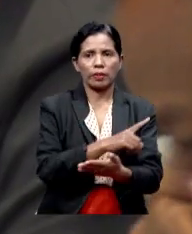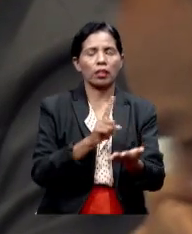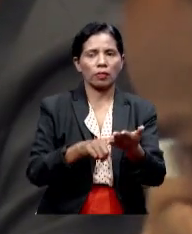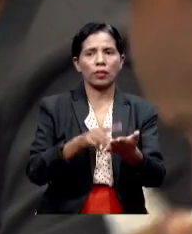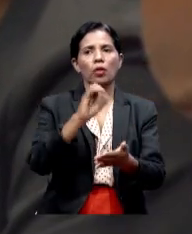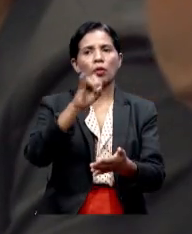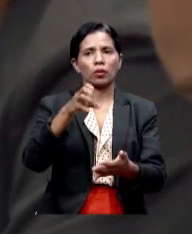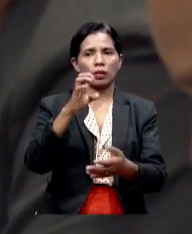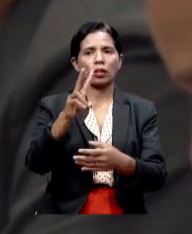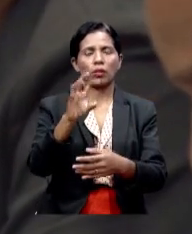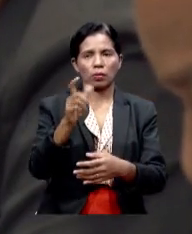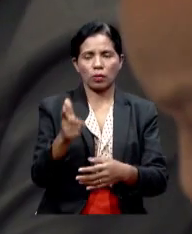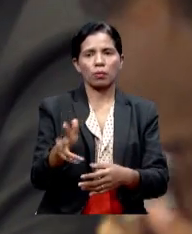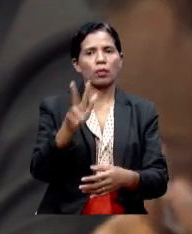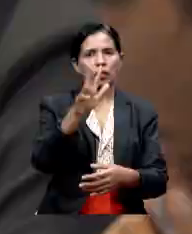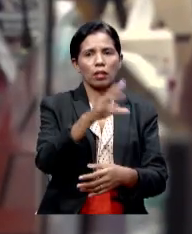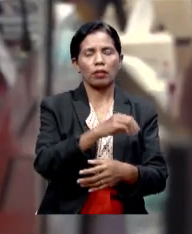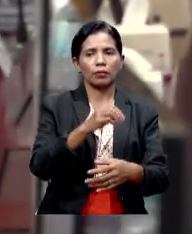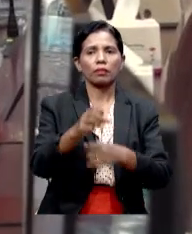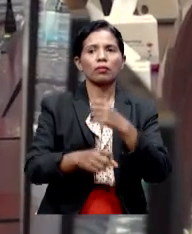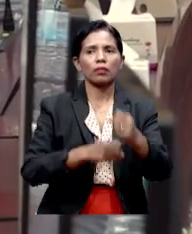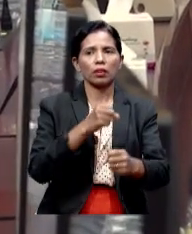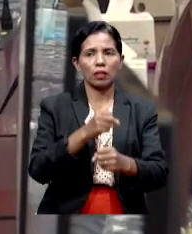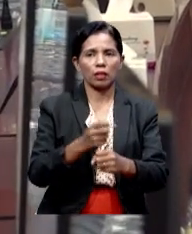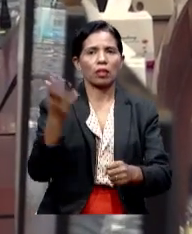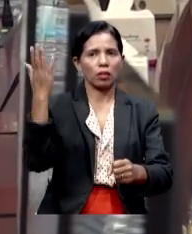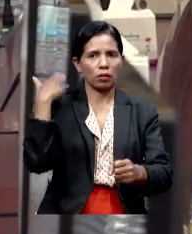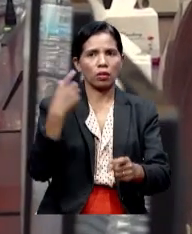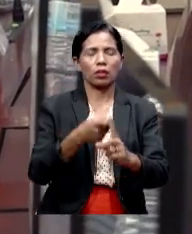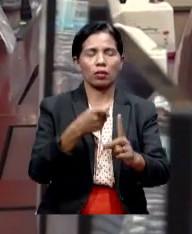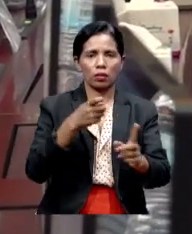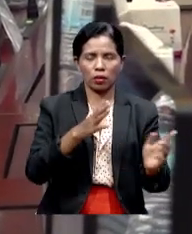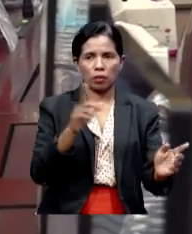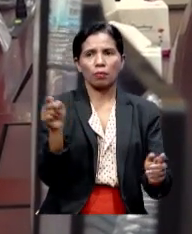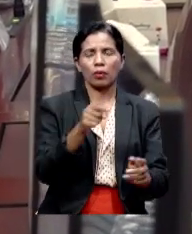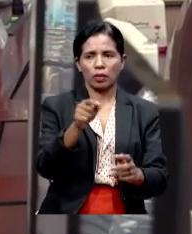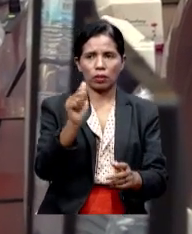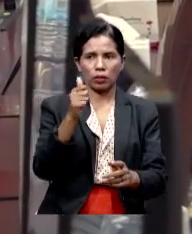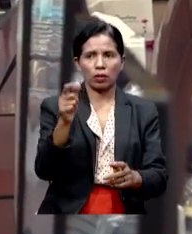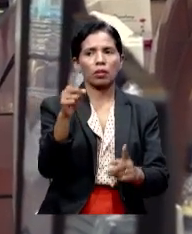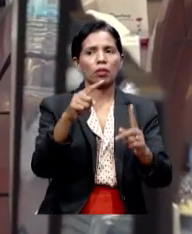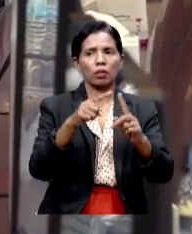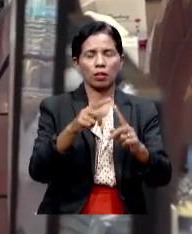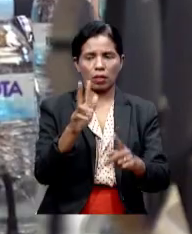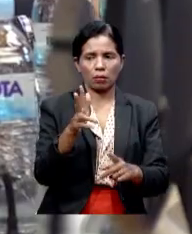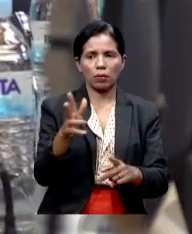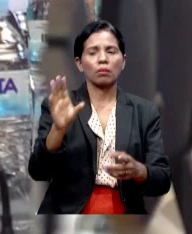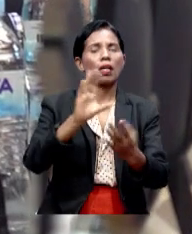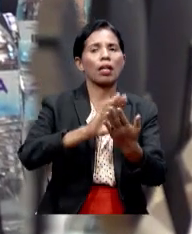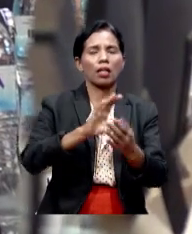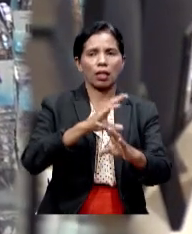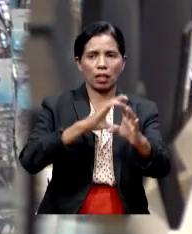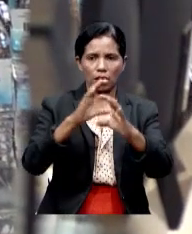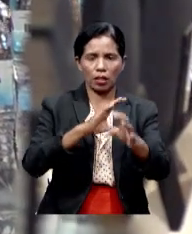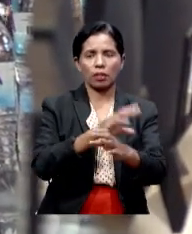Zé, ringrua rua nulo recintolo, e atina em coto, nebe composto se por cento se nulo, to atolo nulo, bacareta, imposto ba